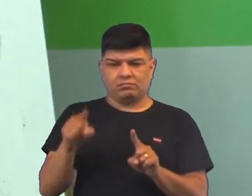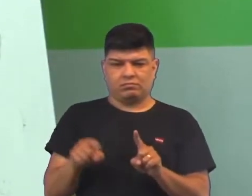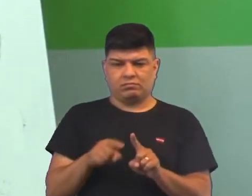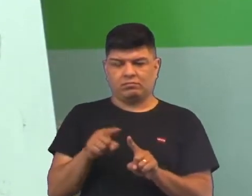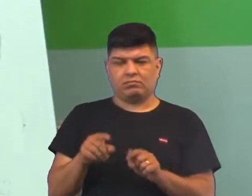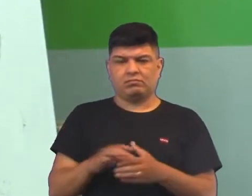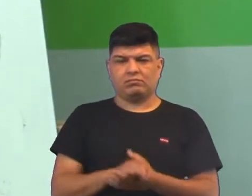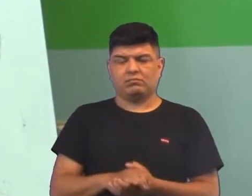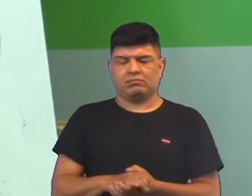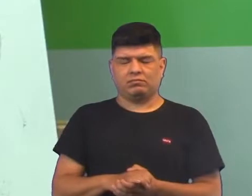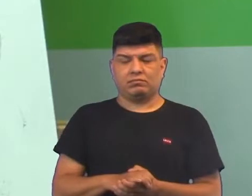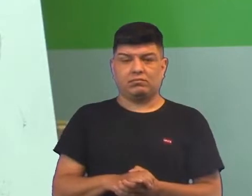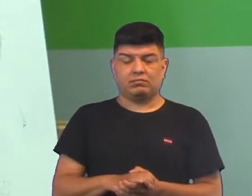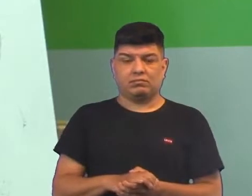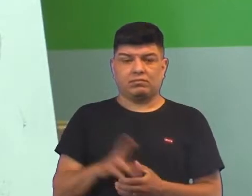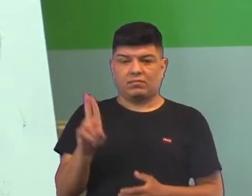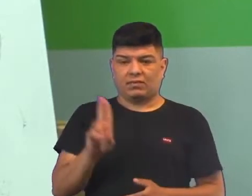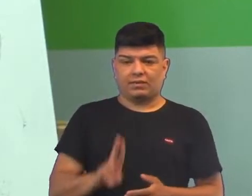não vou